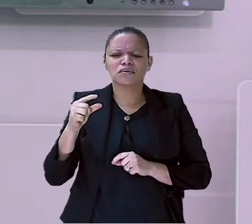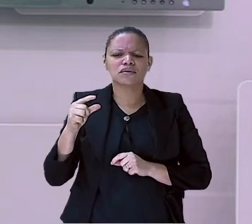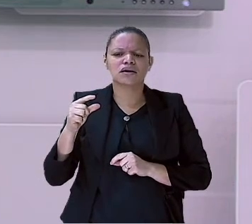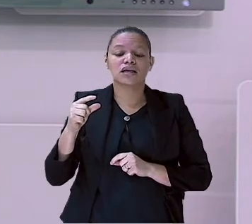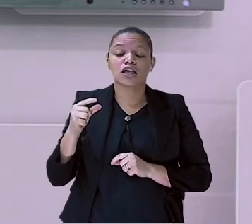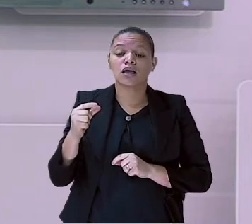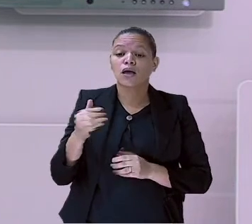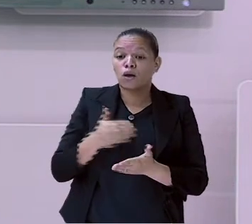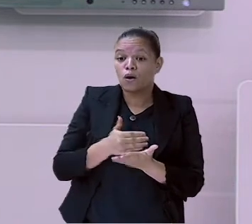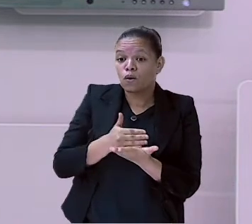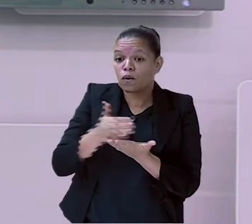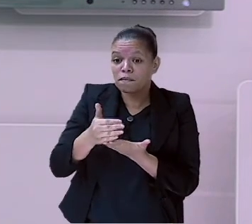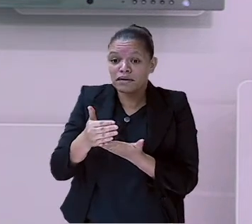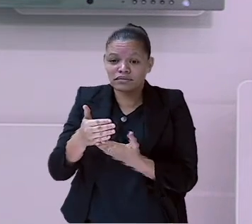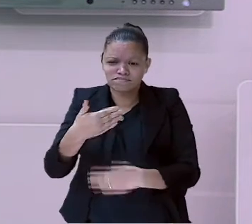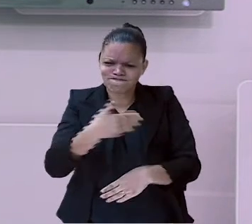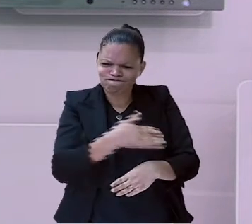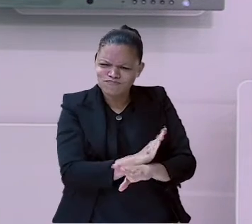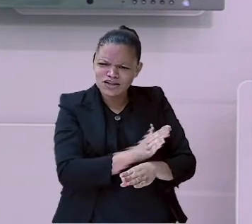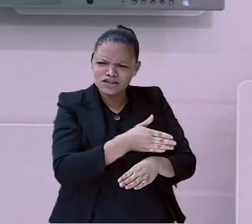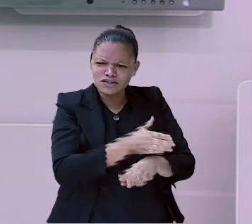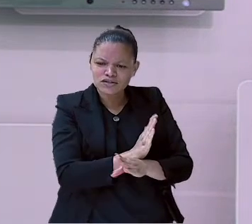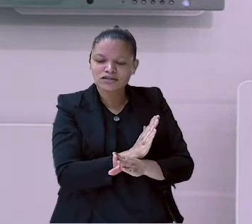os seus hábitos.